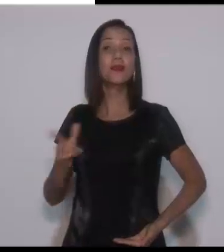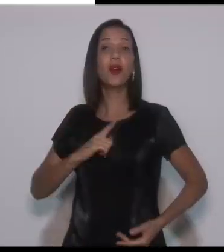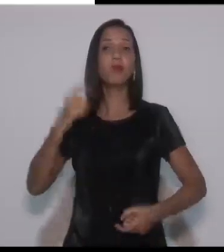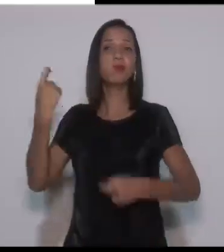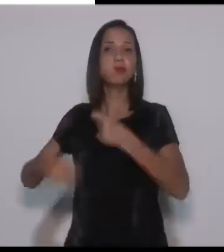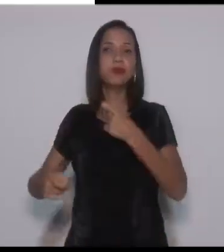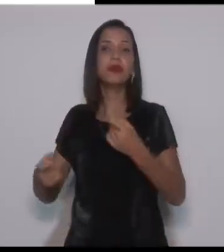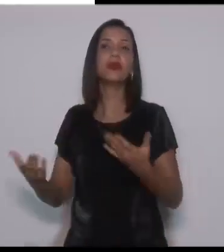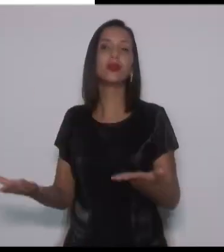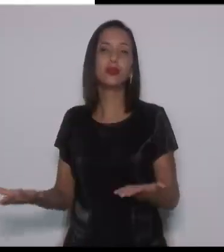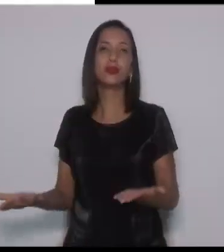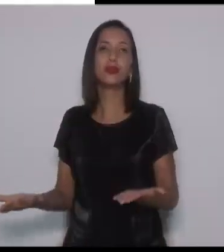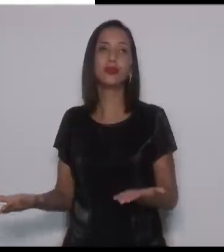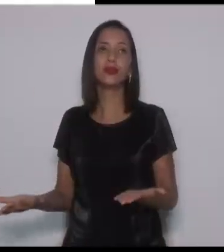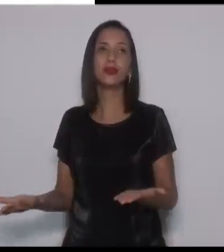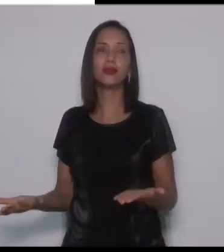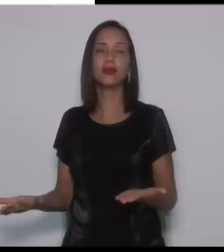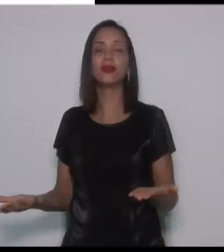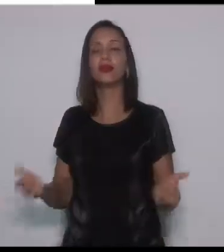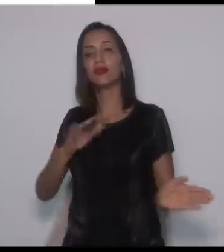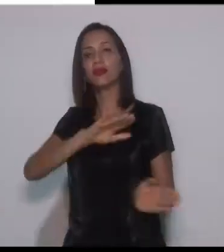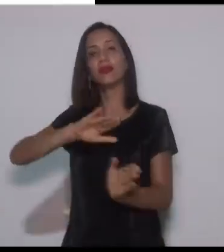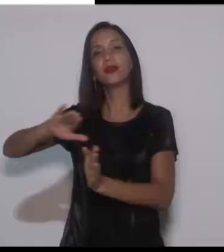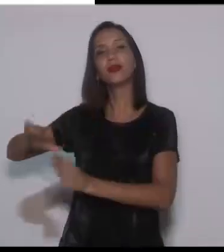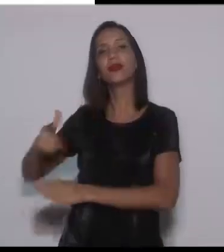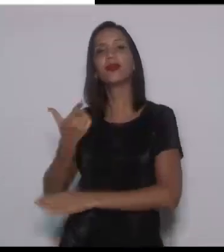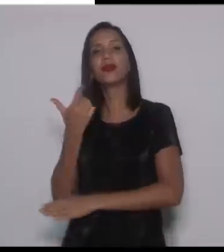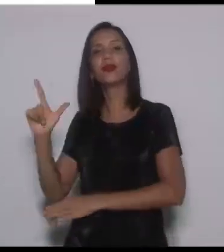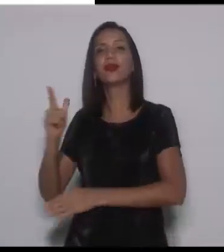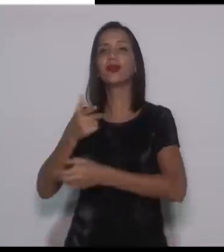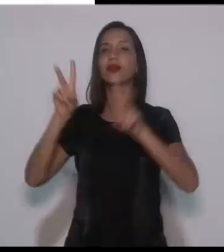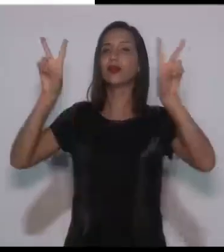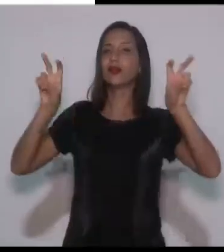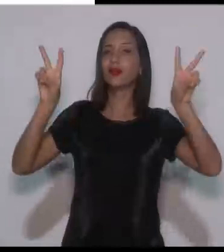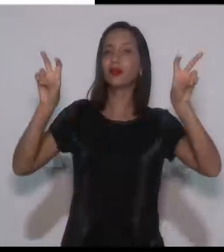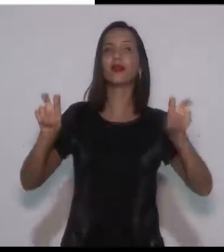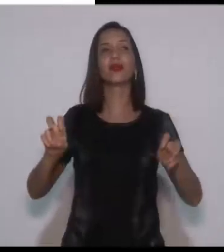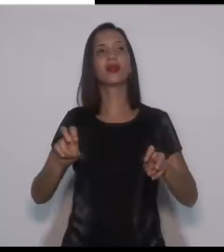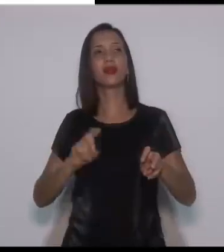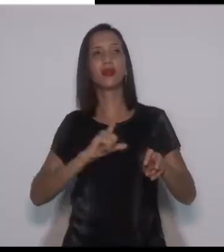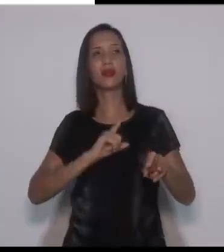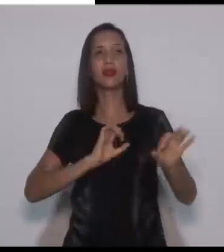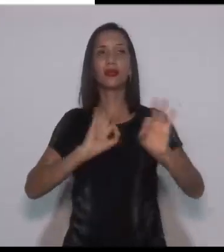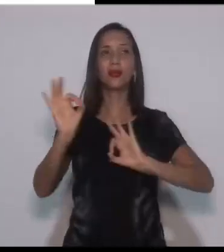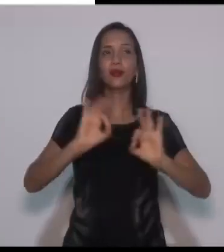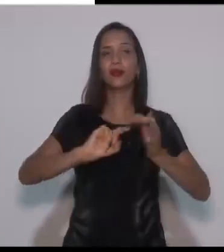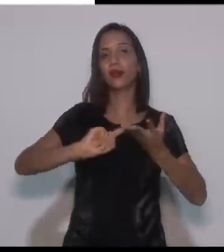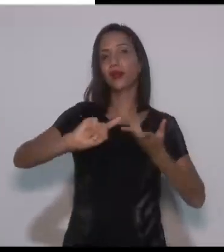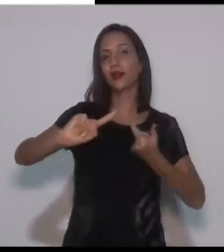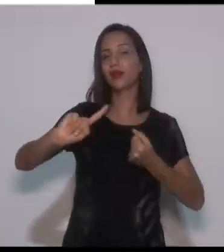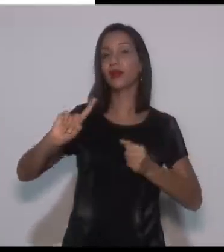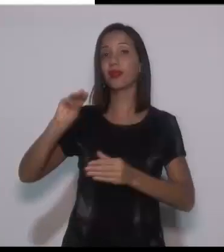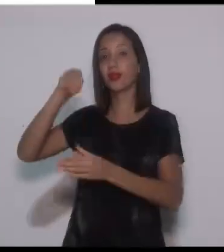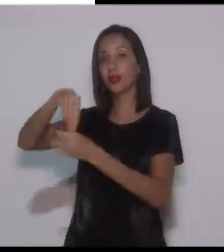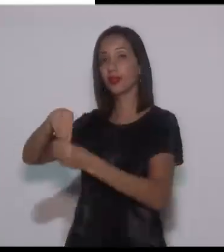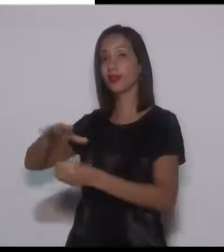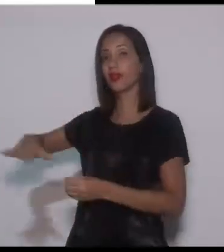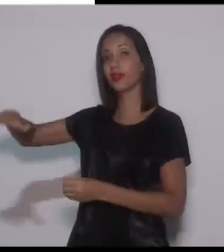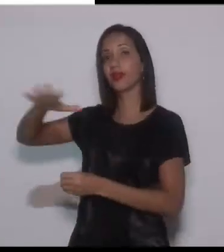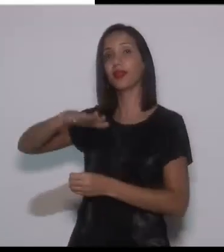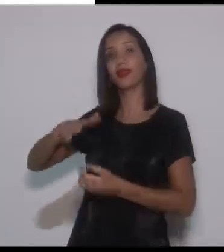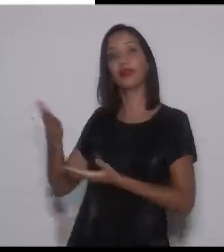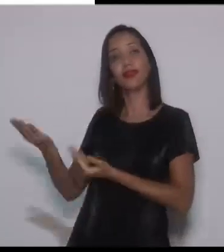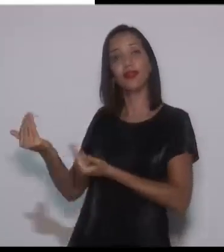né? E outra questão também, esses projetos como da AVE, do Instituto Tacolomir, com jovens,